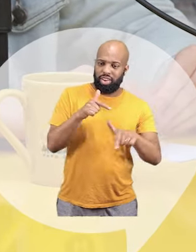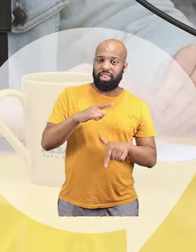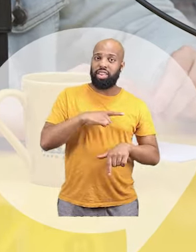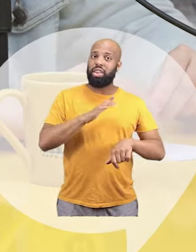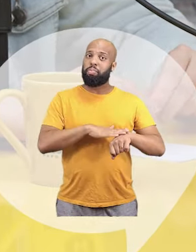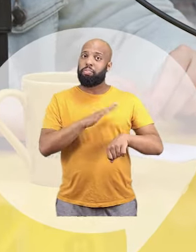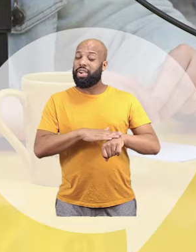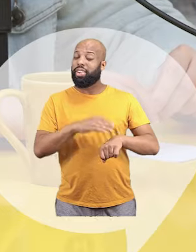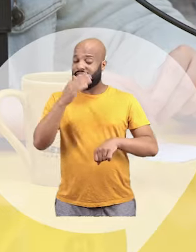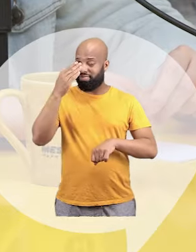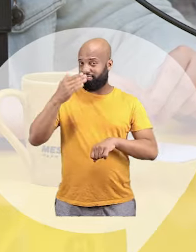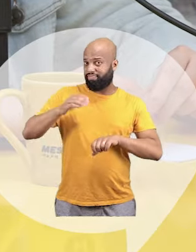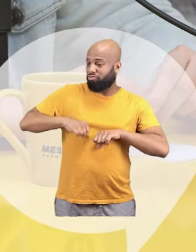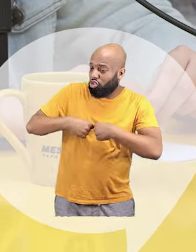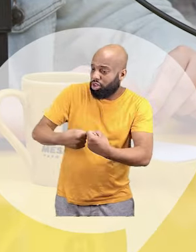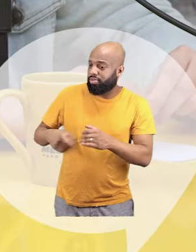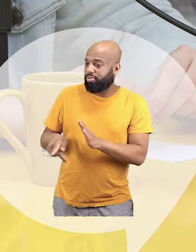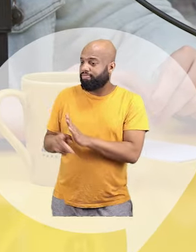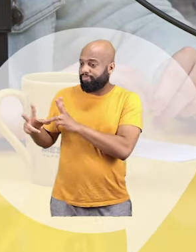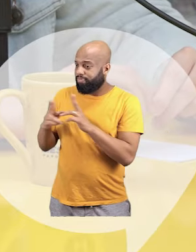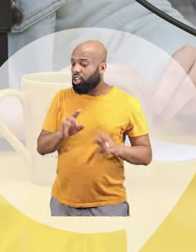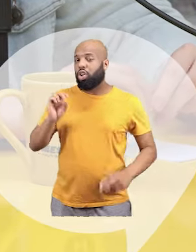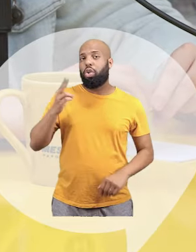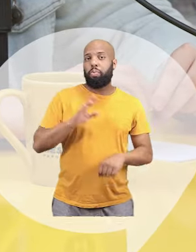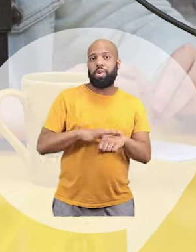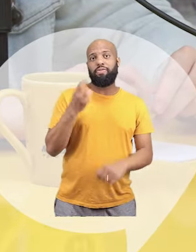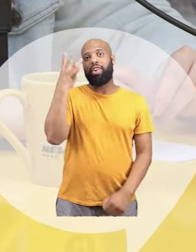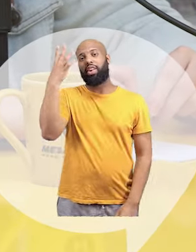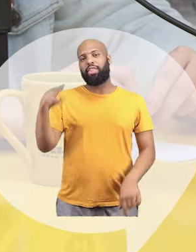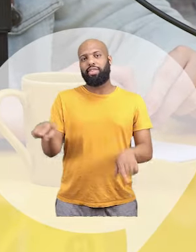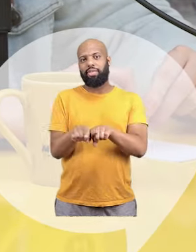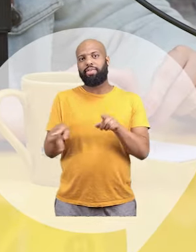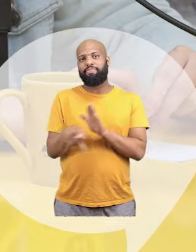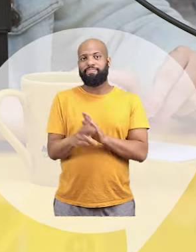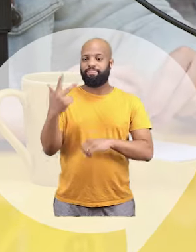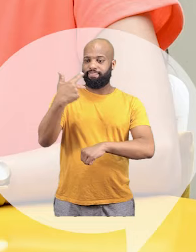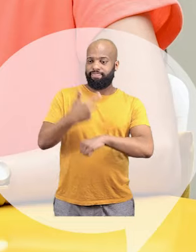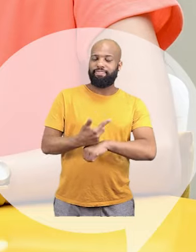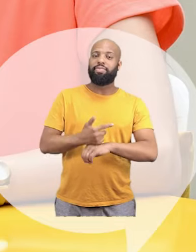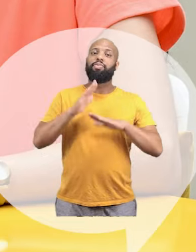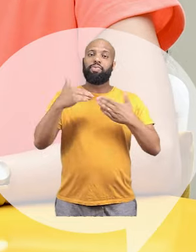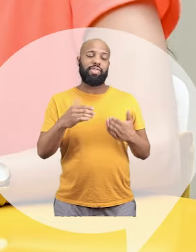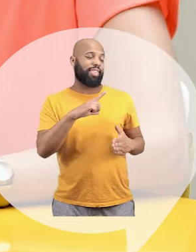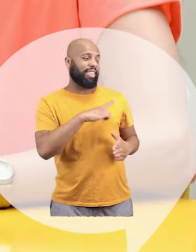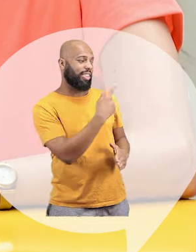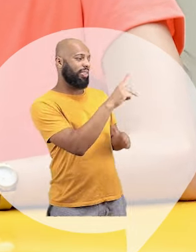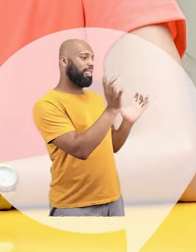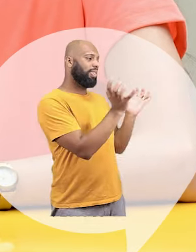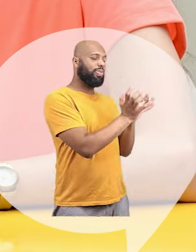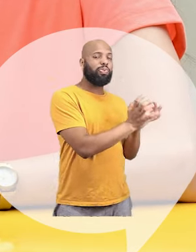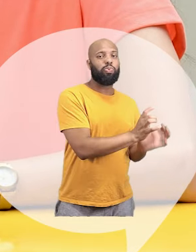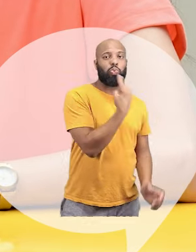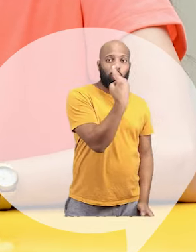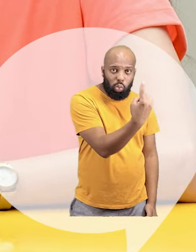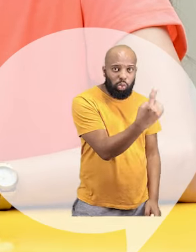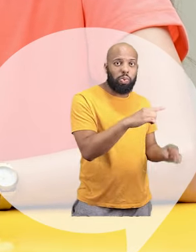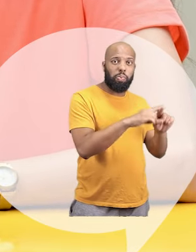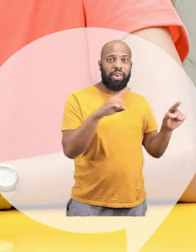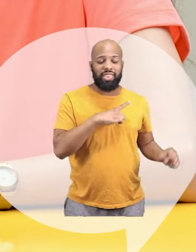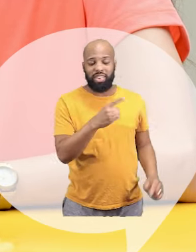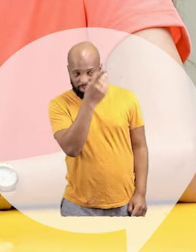trabalhando ali a pessoa quem sabe tem um pouco mais tempo para se dedicar ou a pessoa tem uma facilidade Então você é toda sua equipe